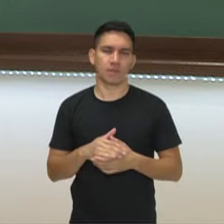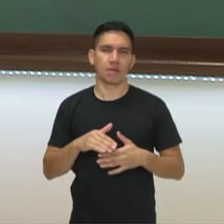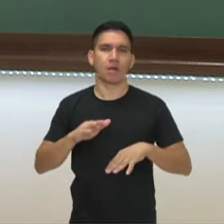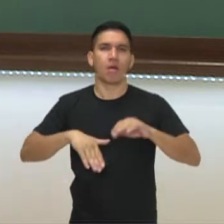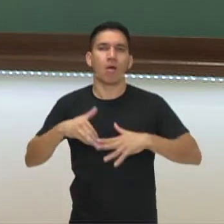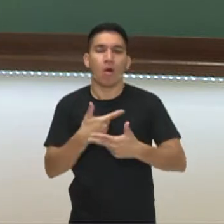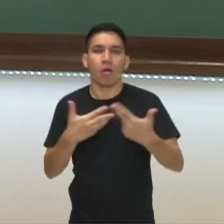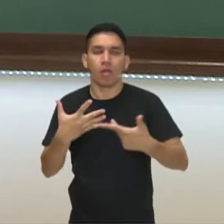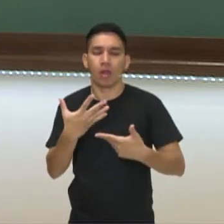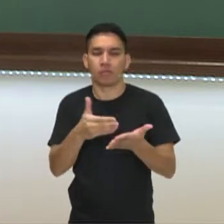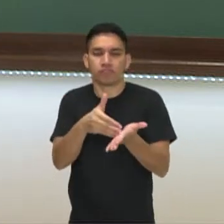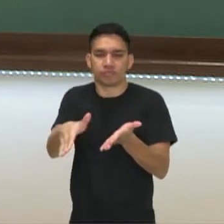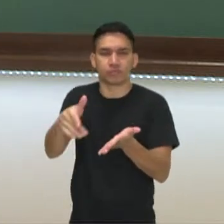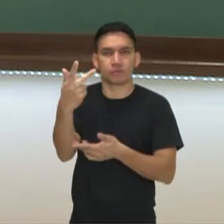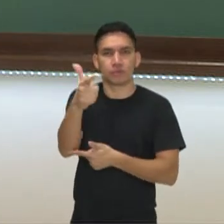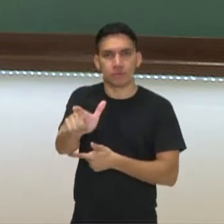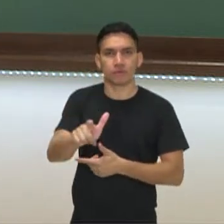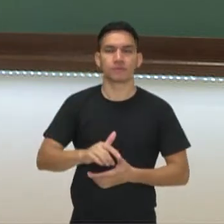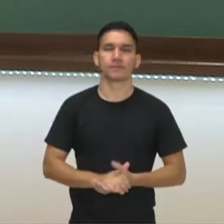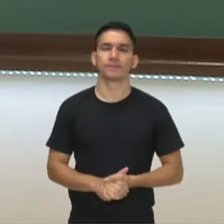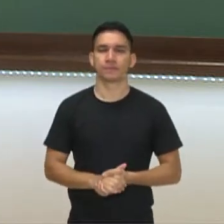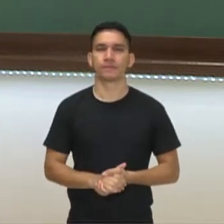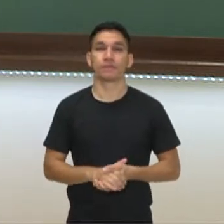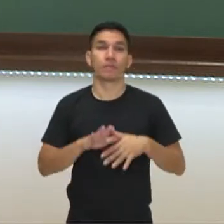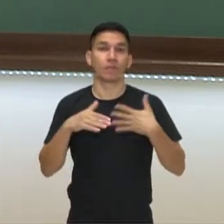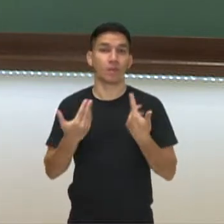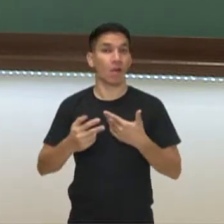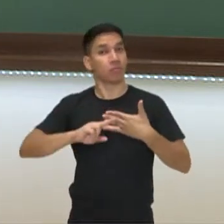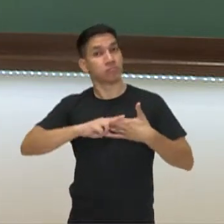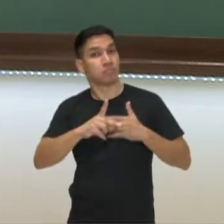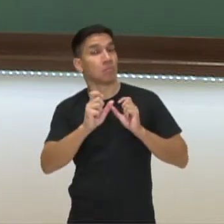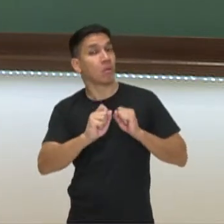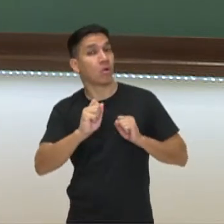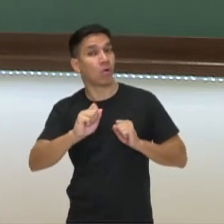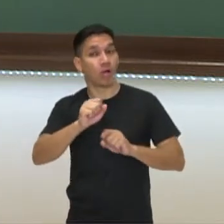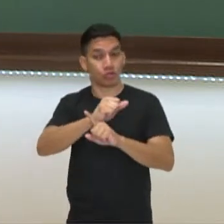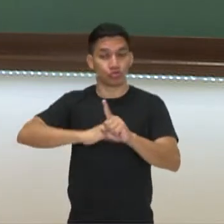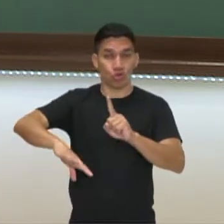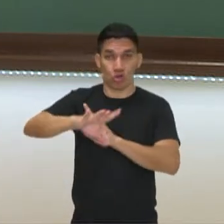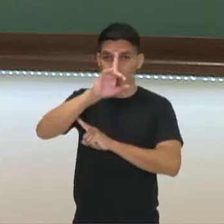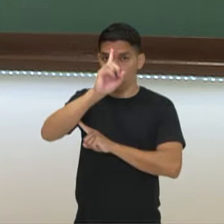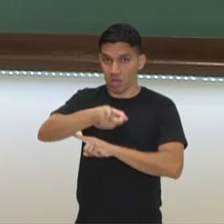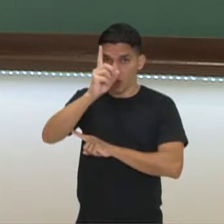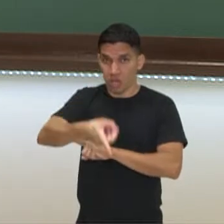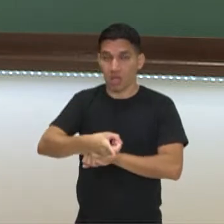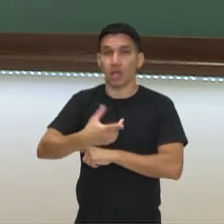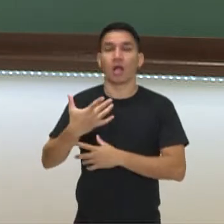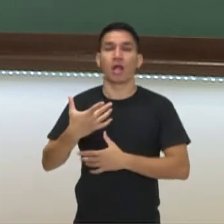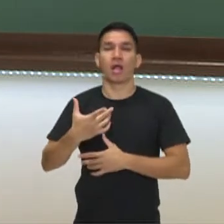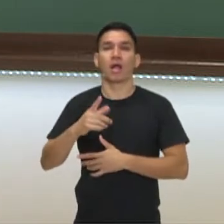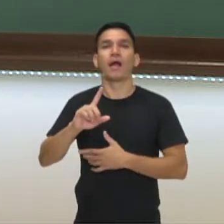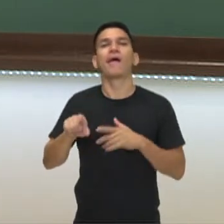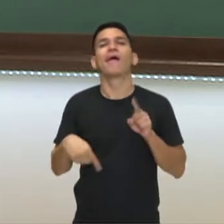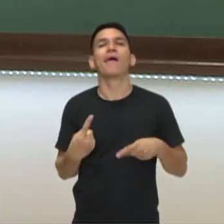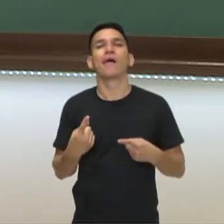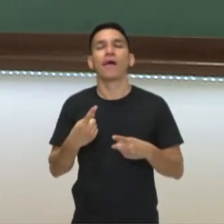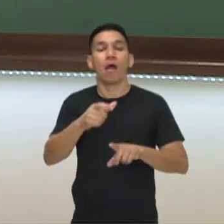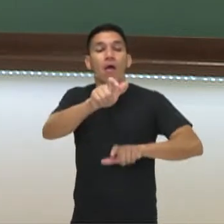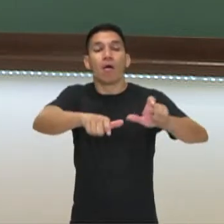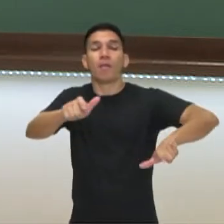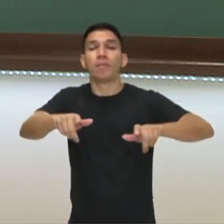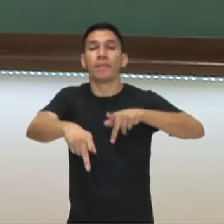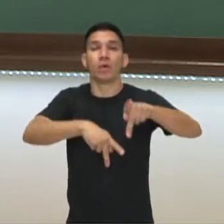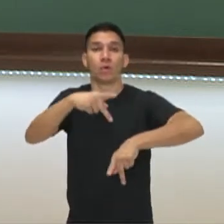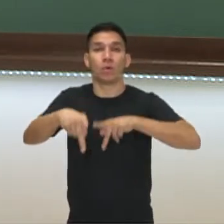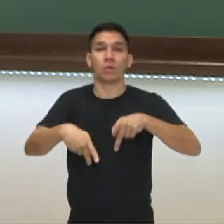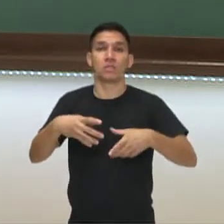descartadas até mesmo à força, né? Então, a tendência de sociedades tiranas, despóticas, né, autoritárias, é que o povo